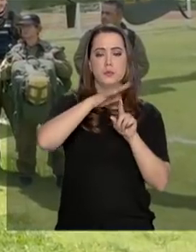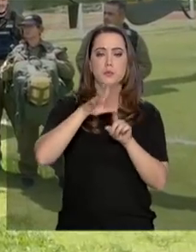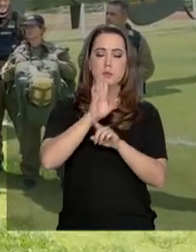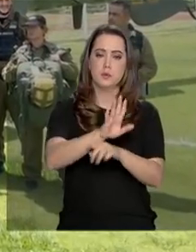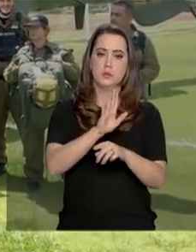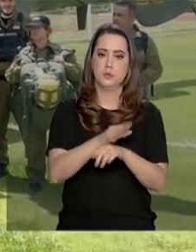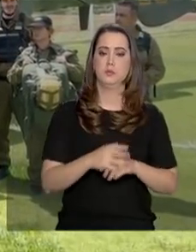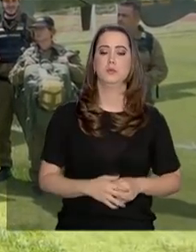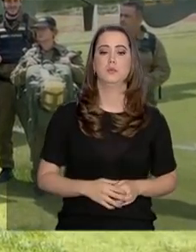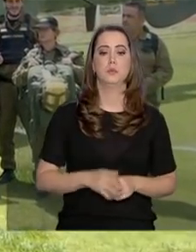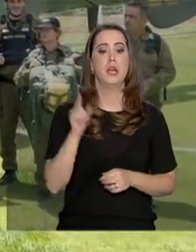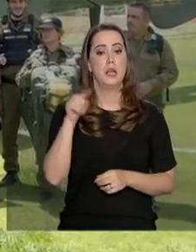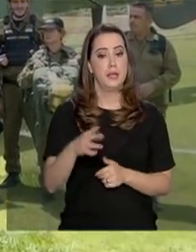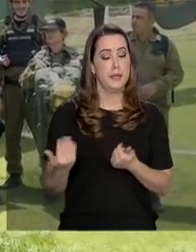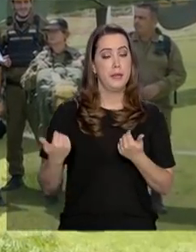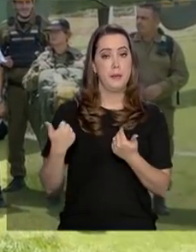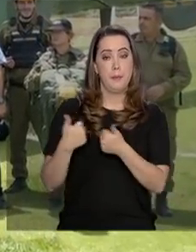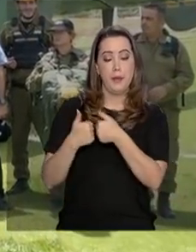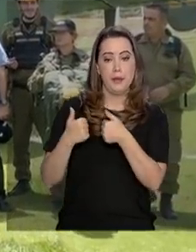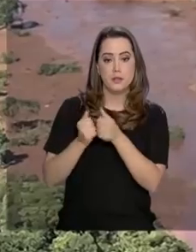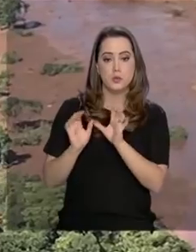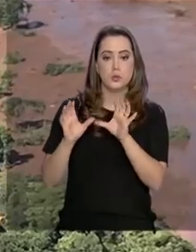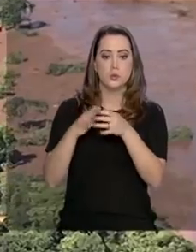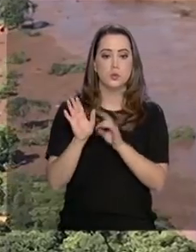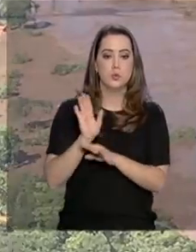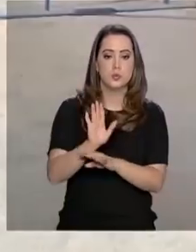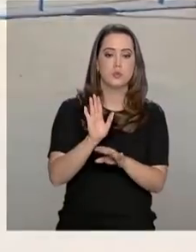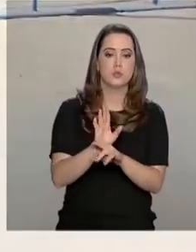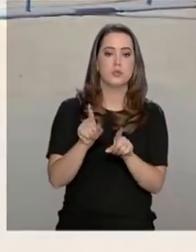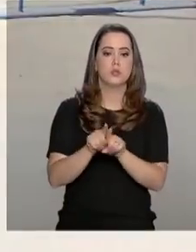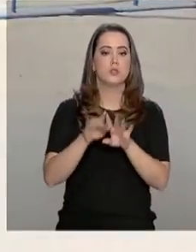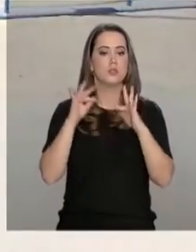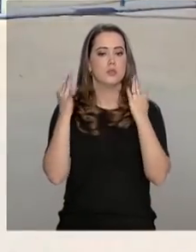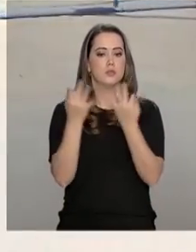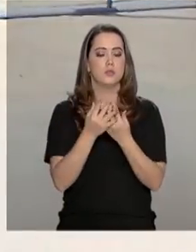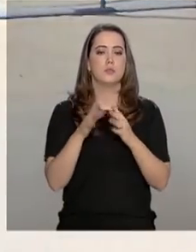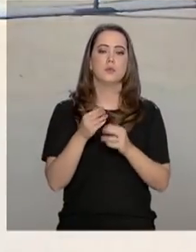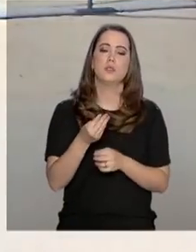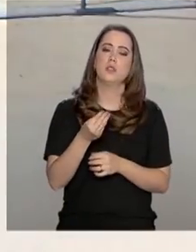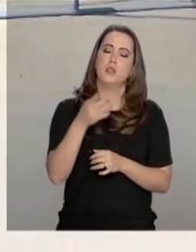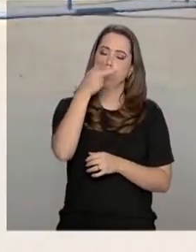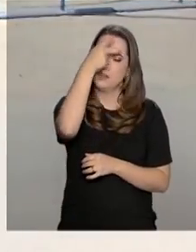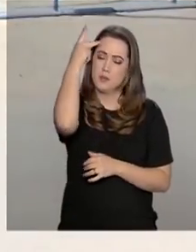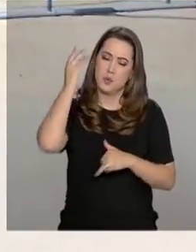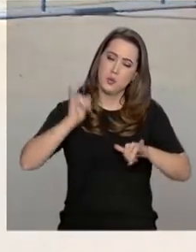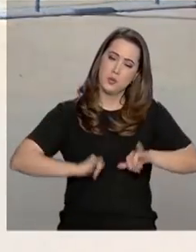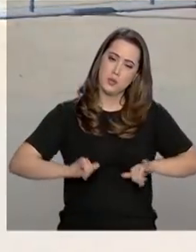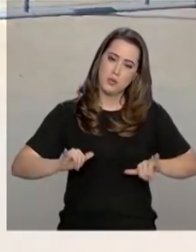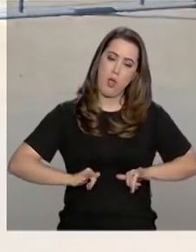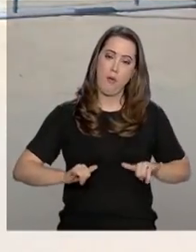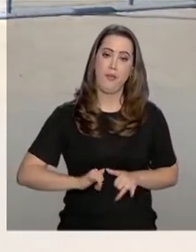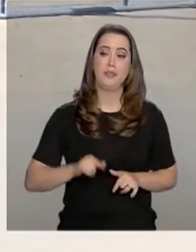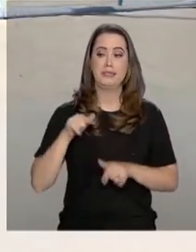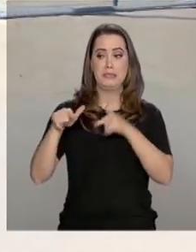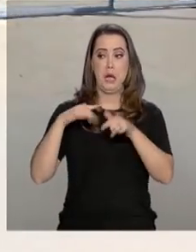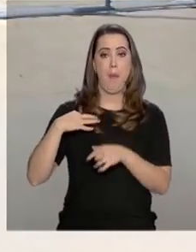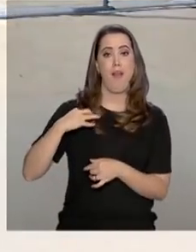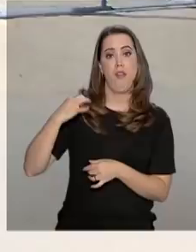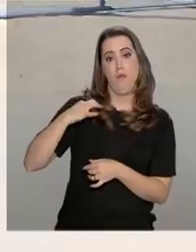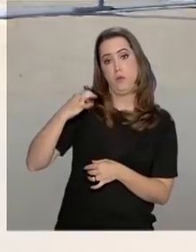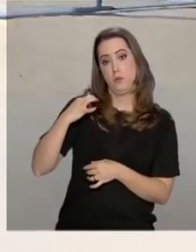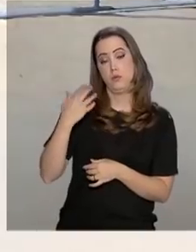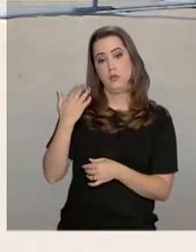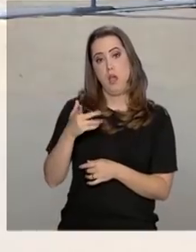operações. Aqui perto está montada uma base de apoio aos familiares das vítimas, com pessoas trabalhando lá de forma